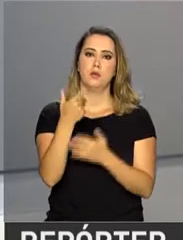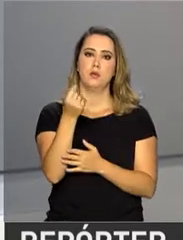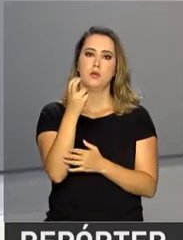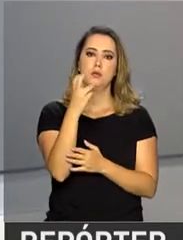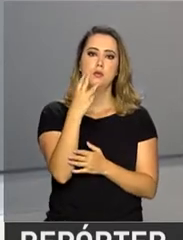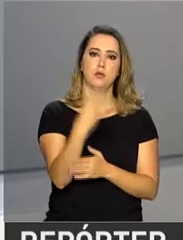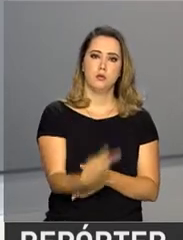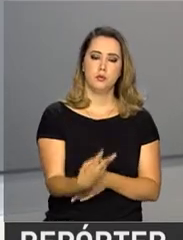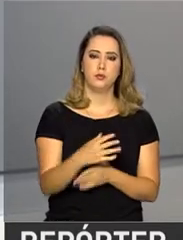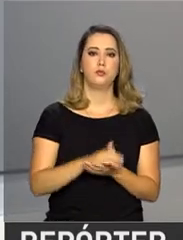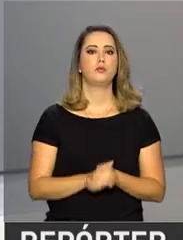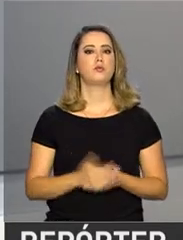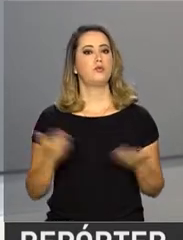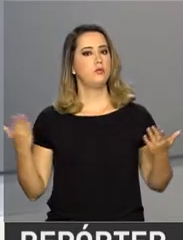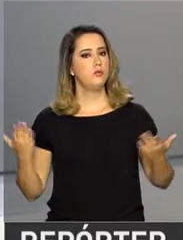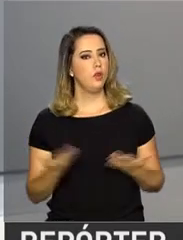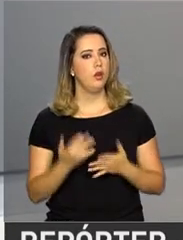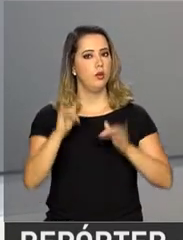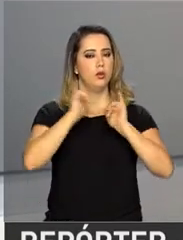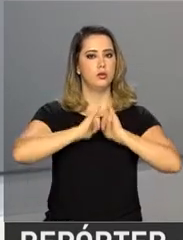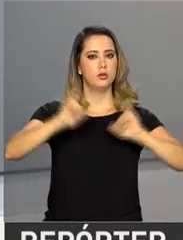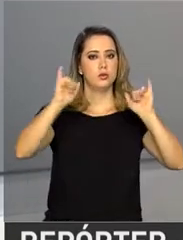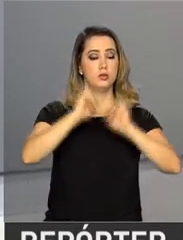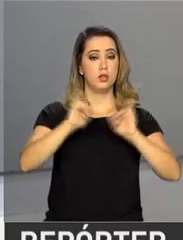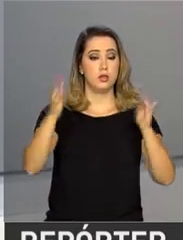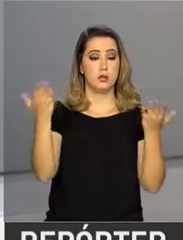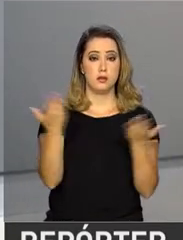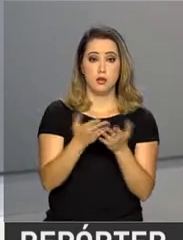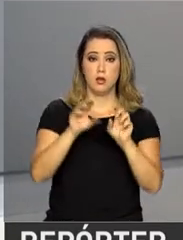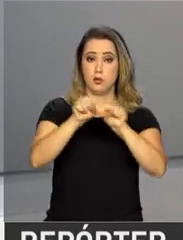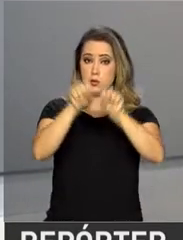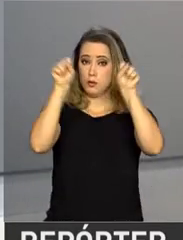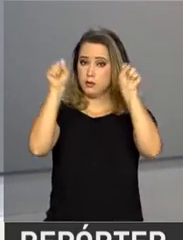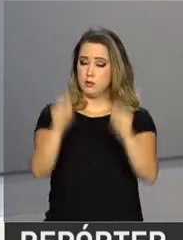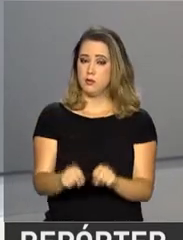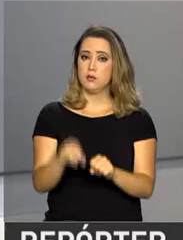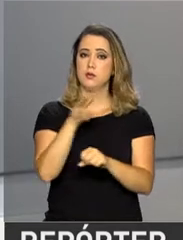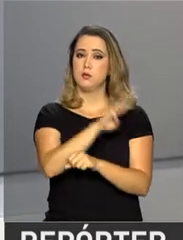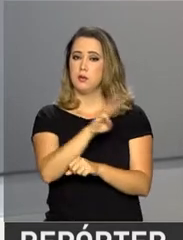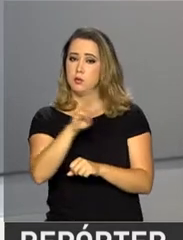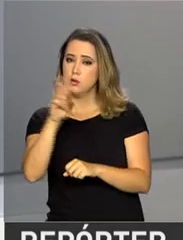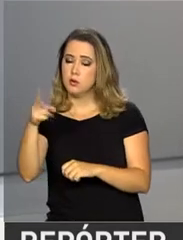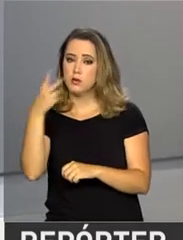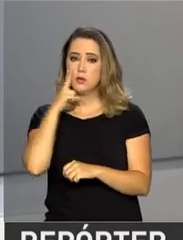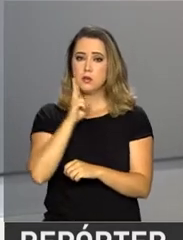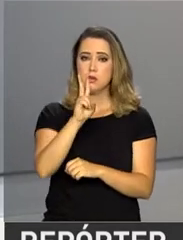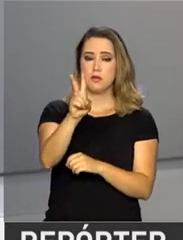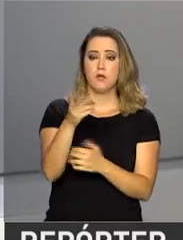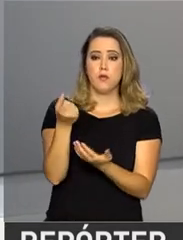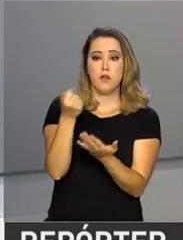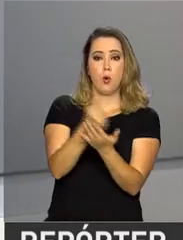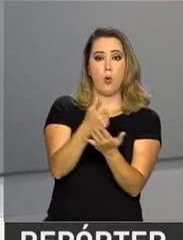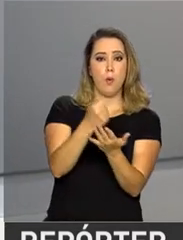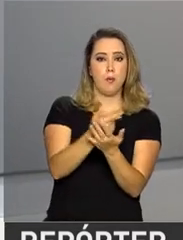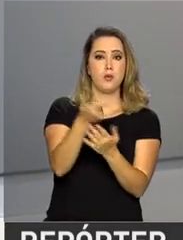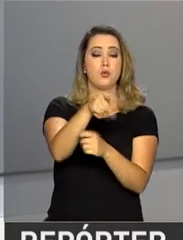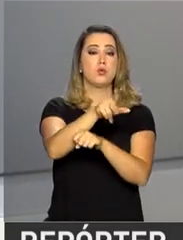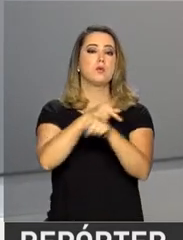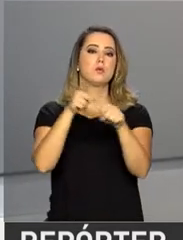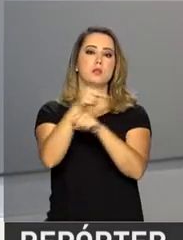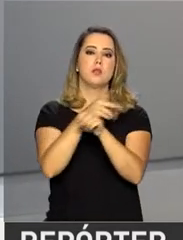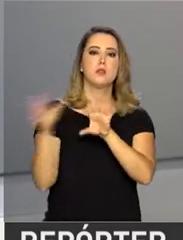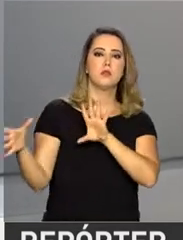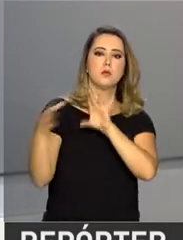hoje a plataforma eletrônica minhas importações a ferramenta online vai permitir um novo modelo de importação no país com uma